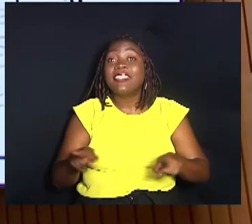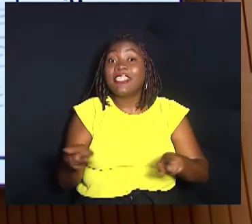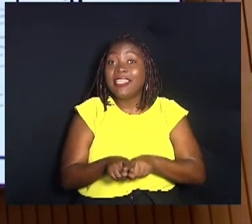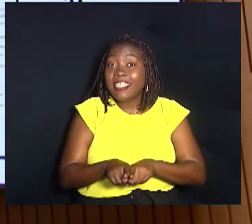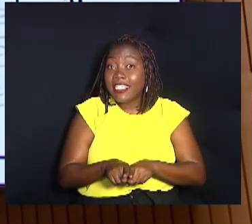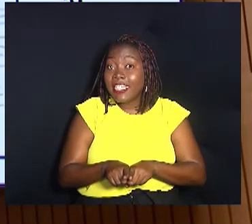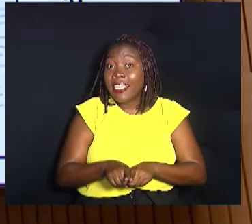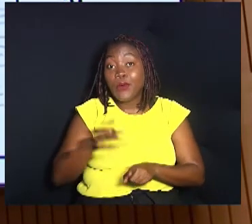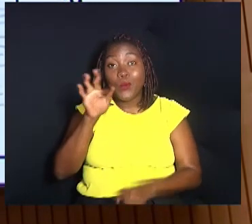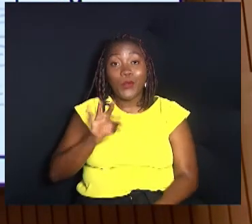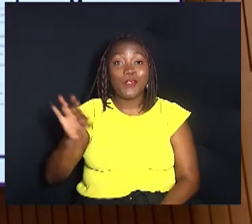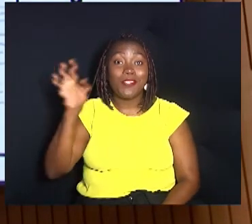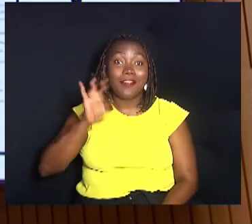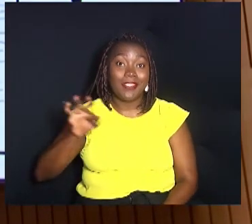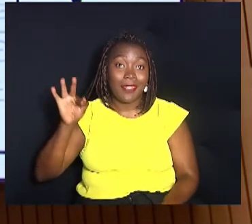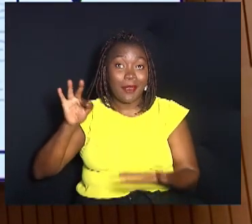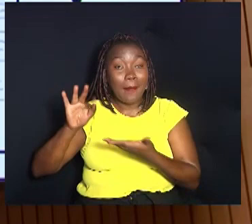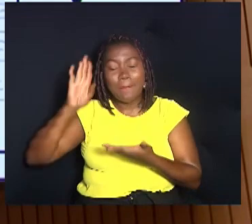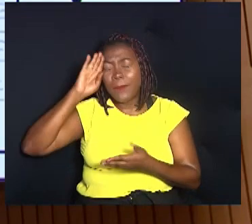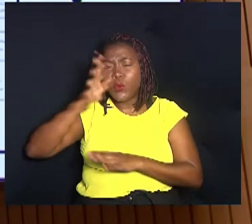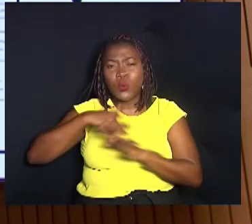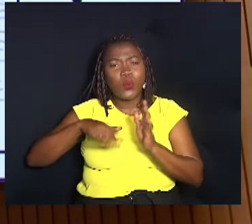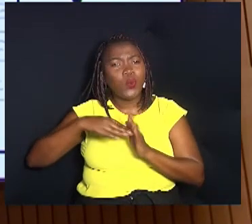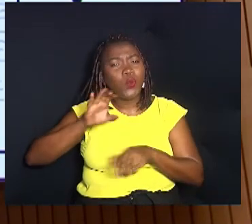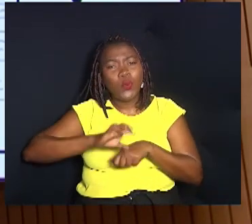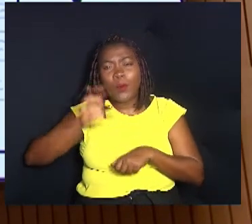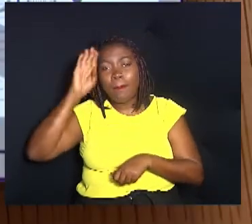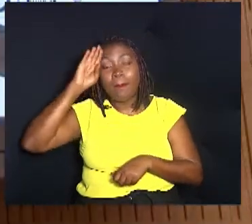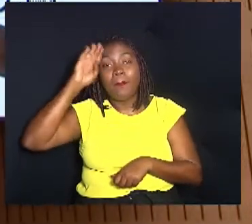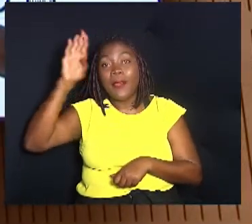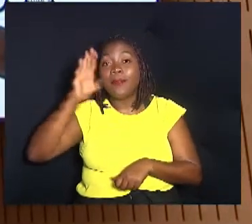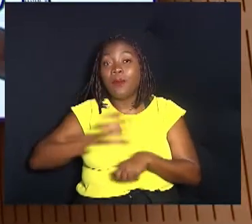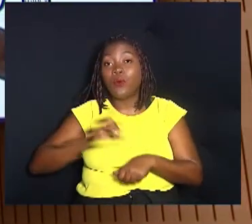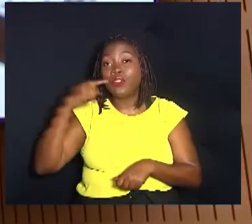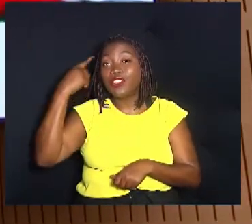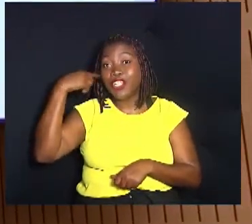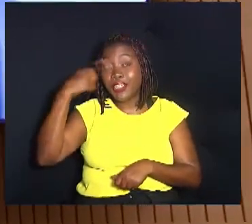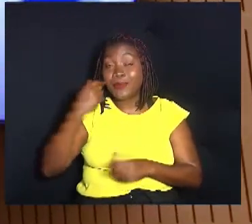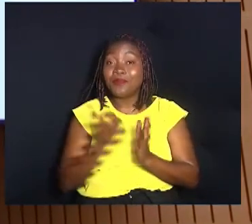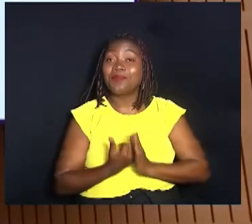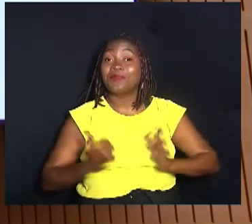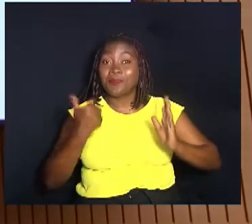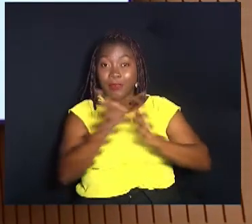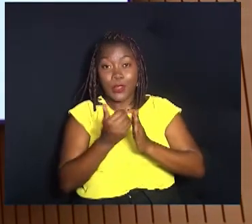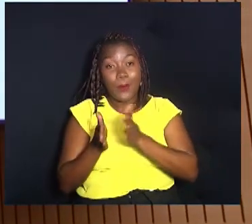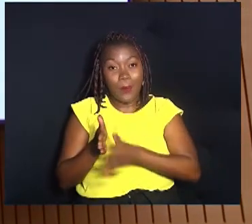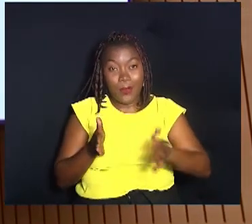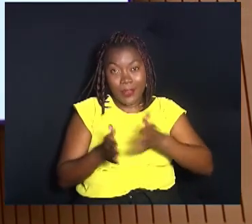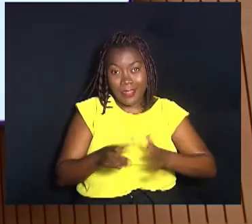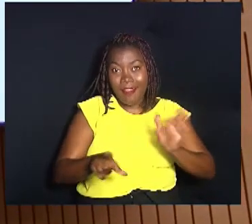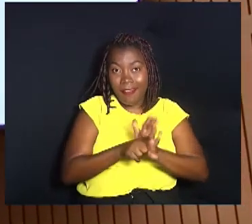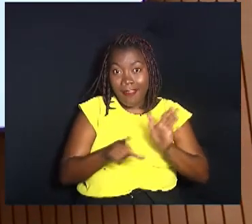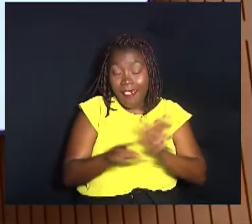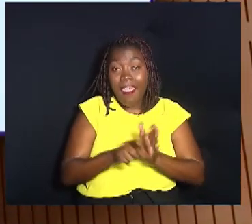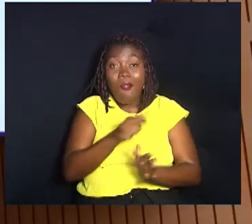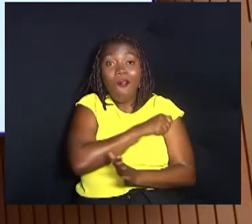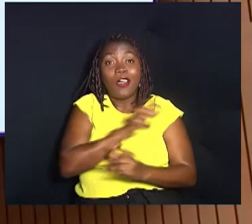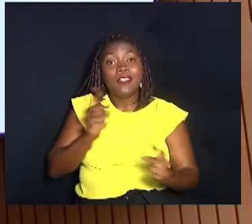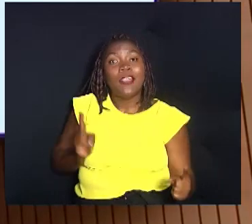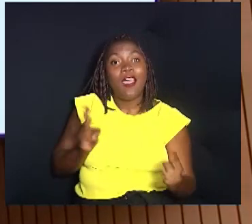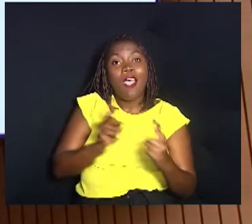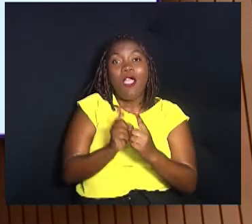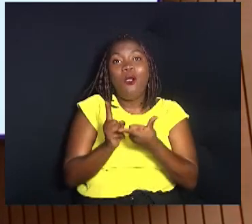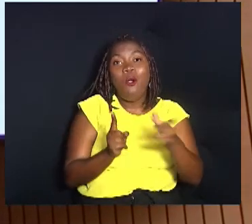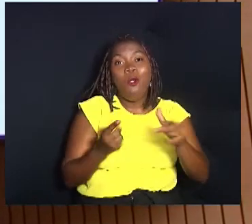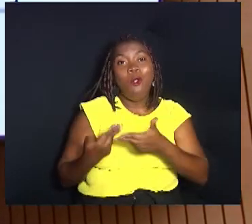os universitários, principalmente todos os cursos, mas principalmente do curso de Direito. Além do processo legal, os alunos se aproximaram das outras